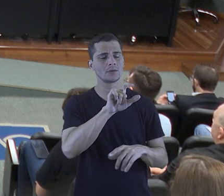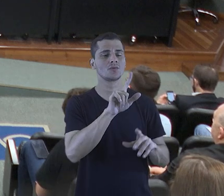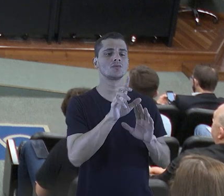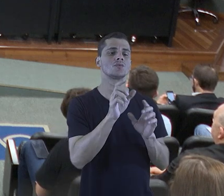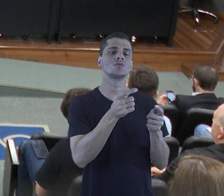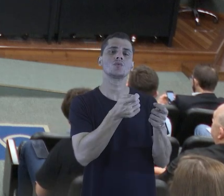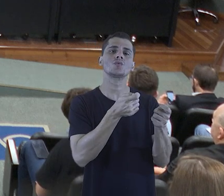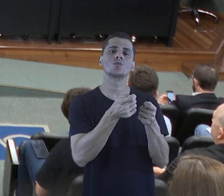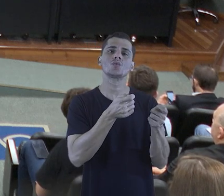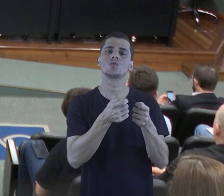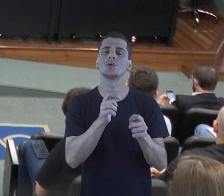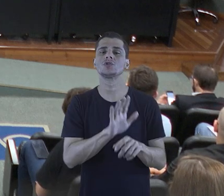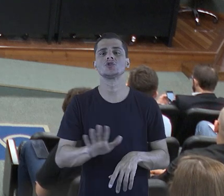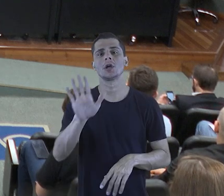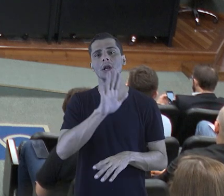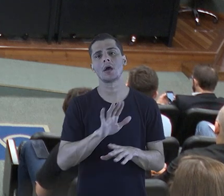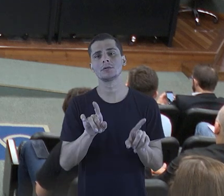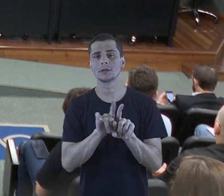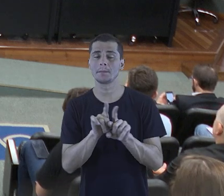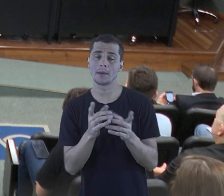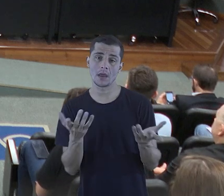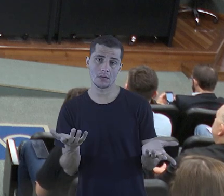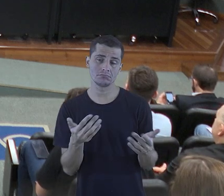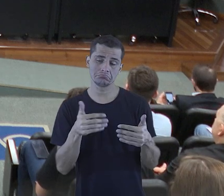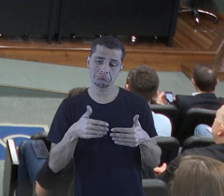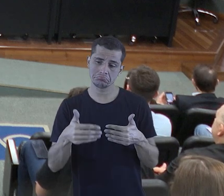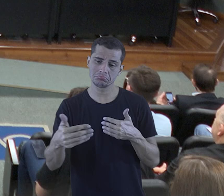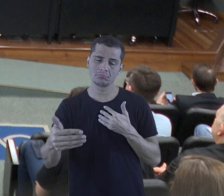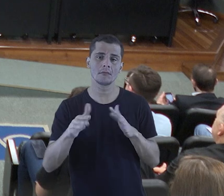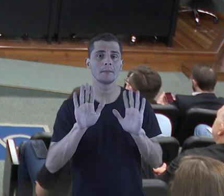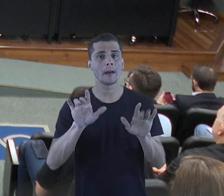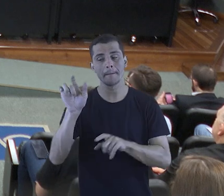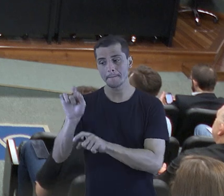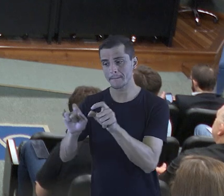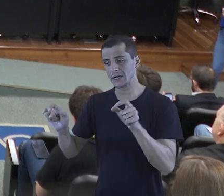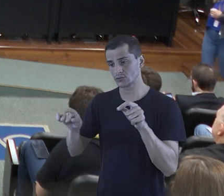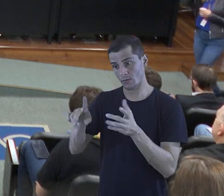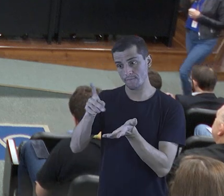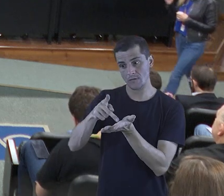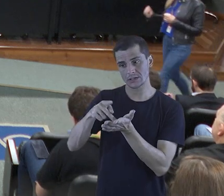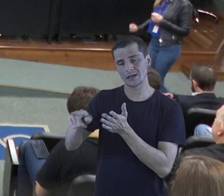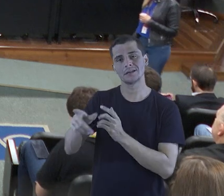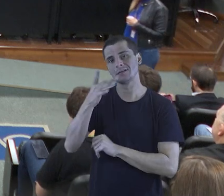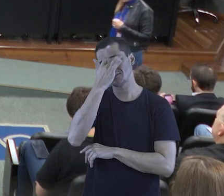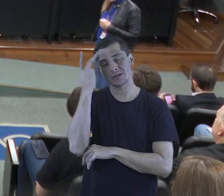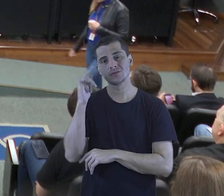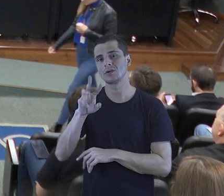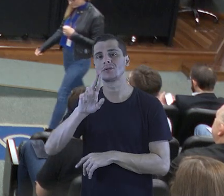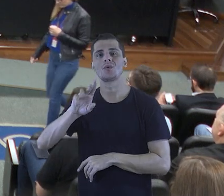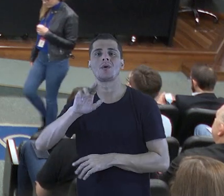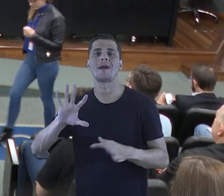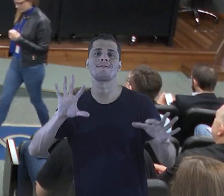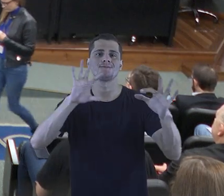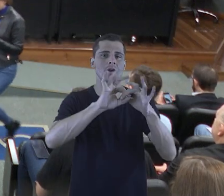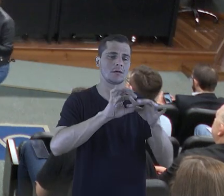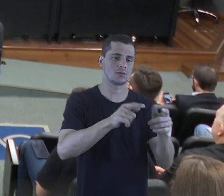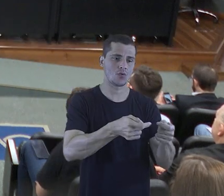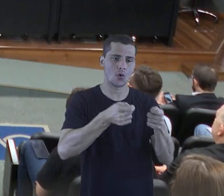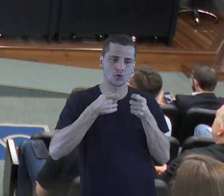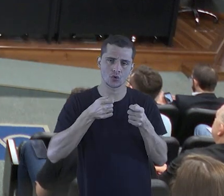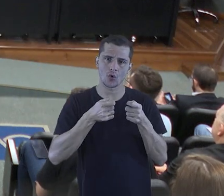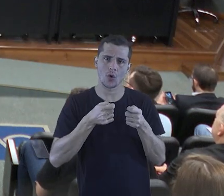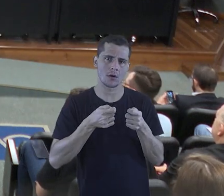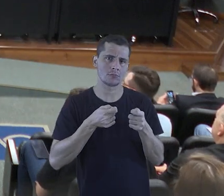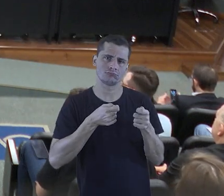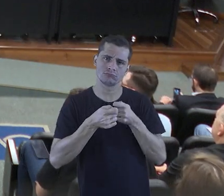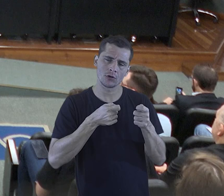diante. Então, as pessoas, na verdade, elas não são vinculadas à ideia de controle, mas sim à instituição. então